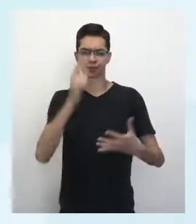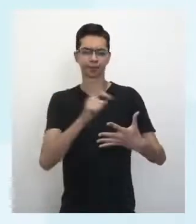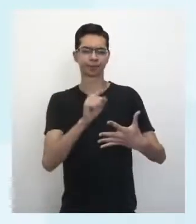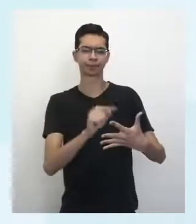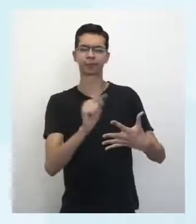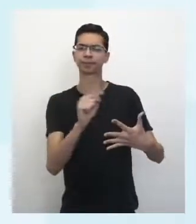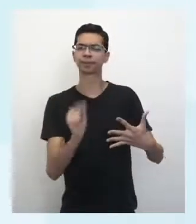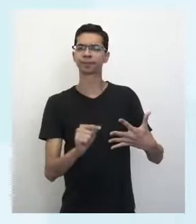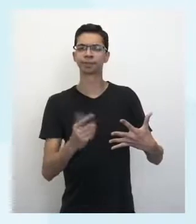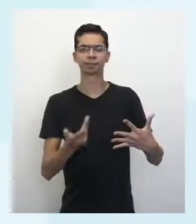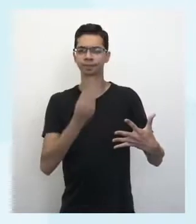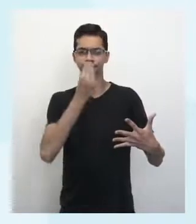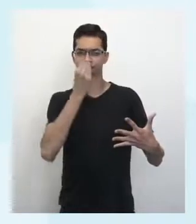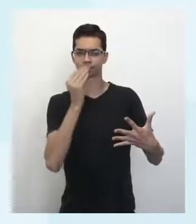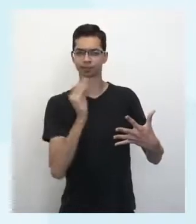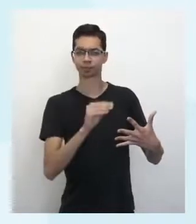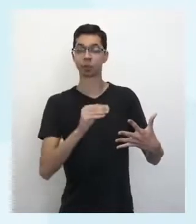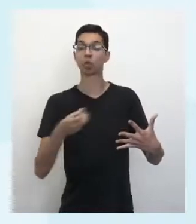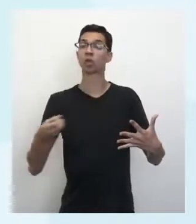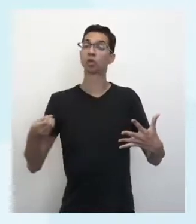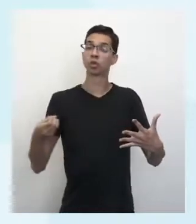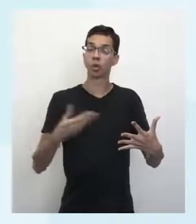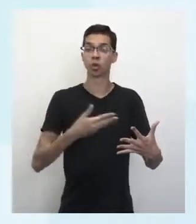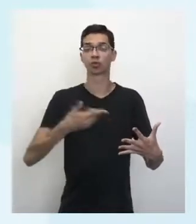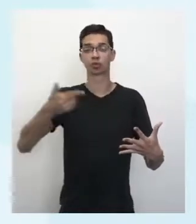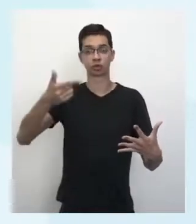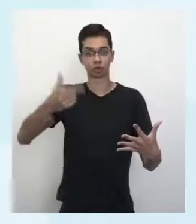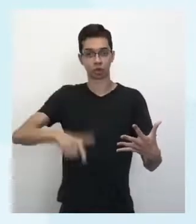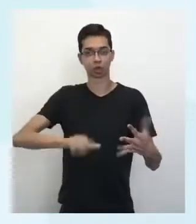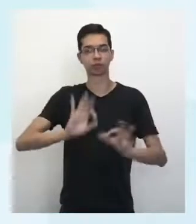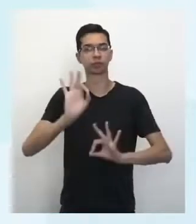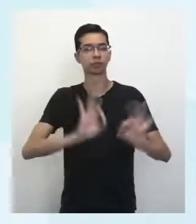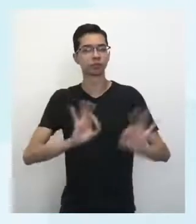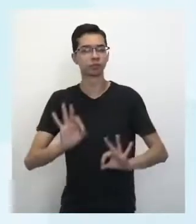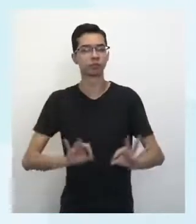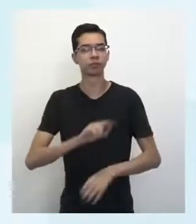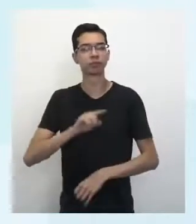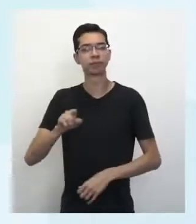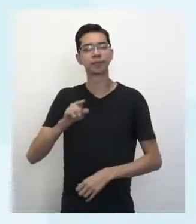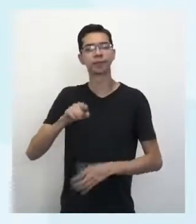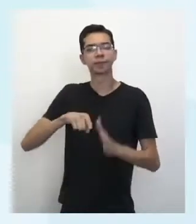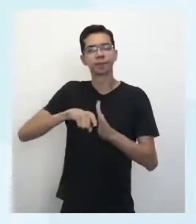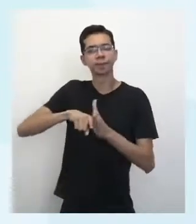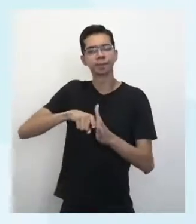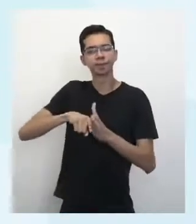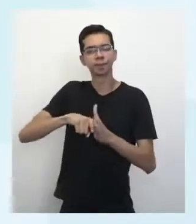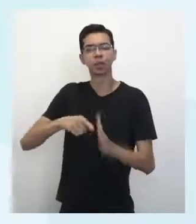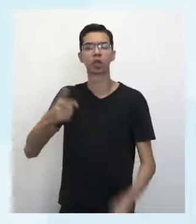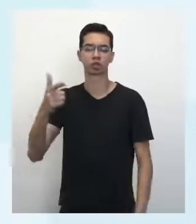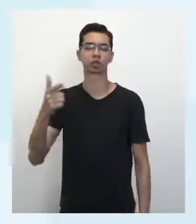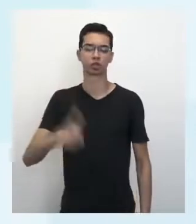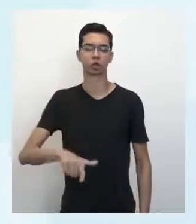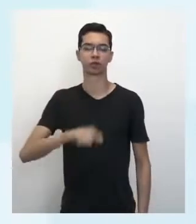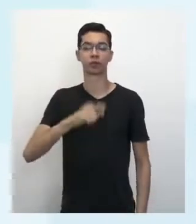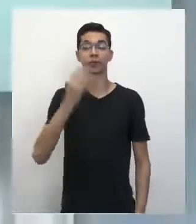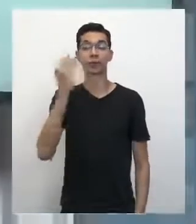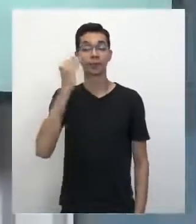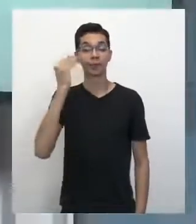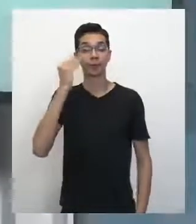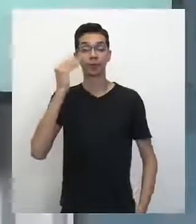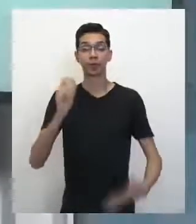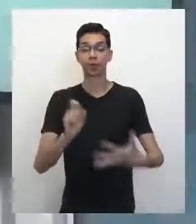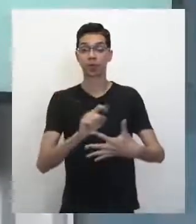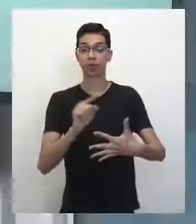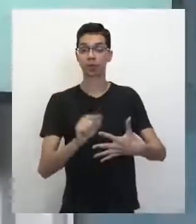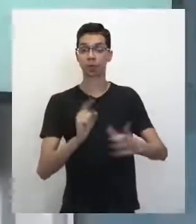então, a formular novas hipóteses, fazer novos experimentos, para daí, então, a gente tentar encontrar uma hipótese que